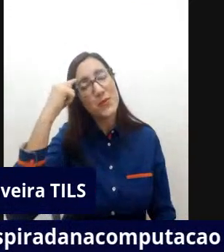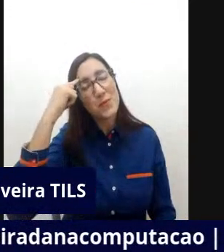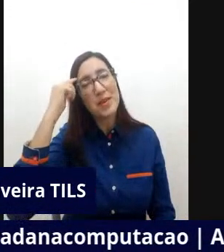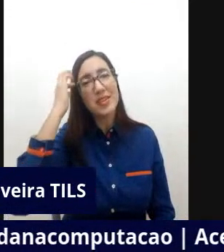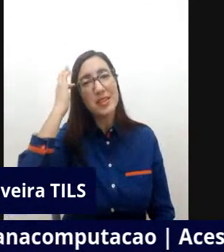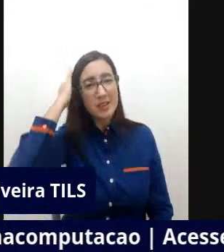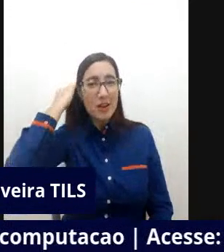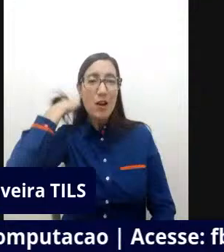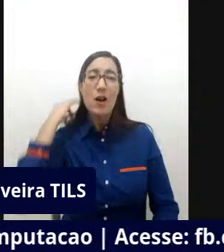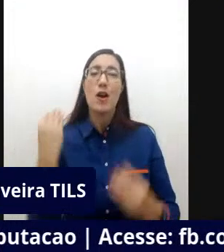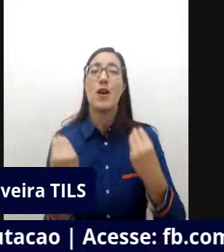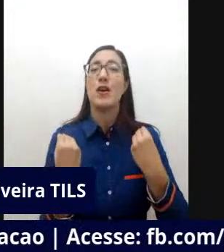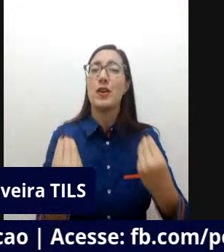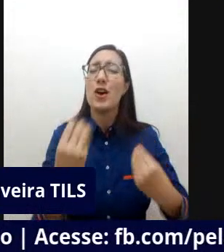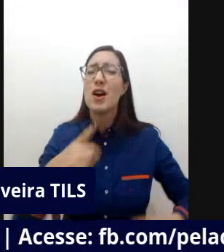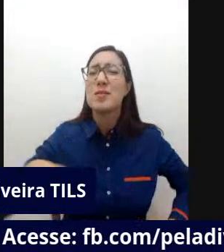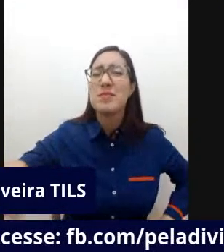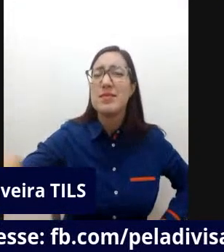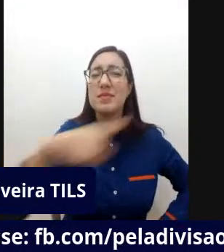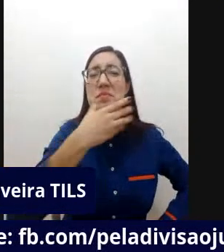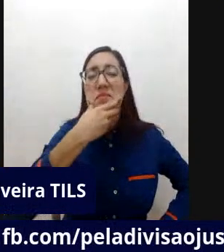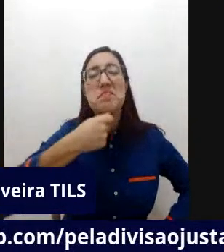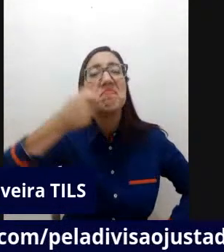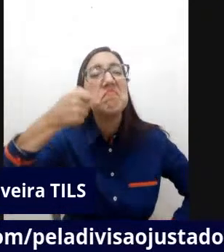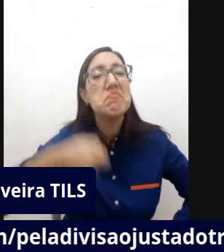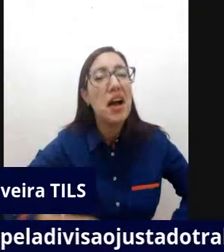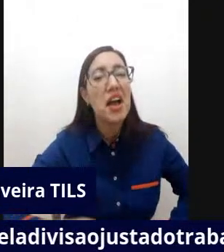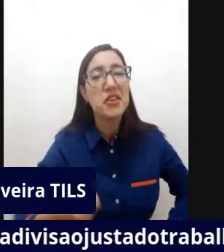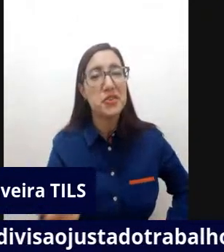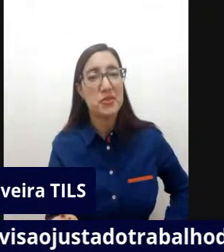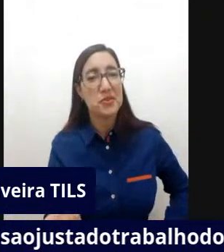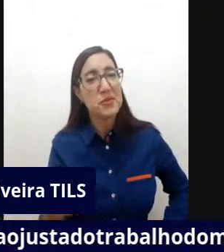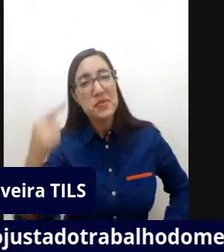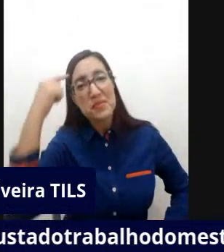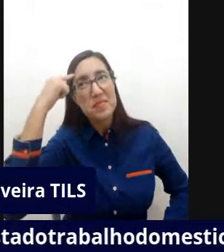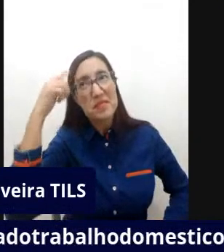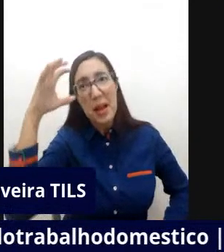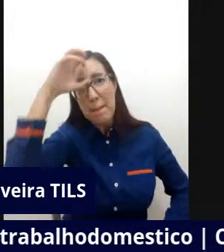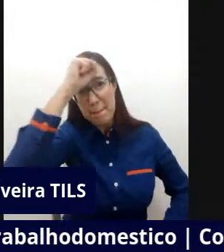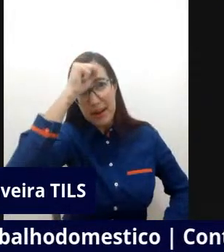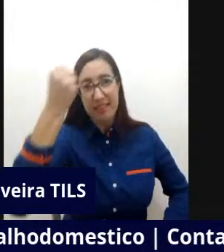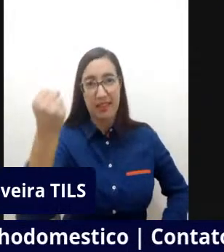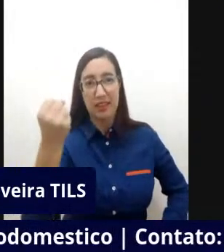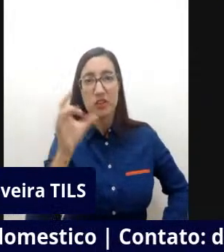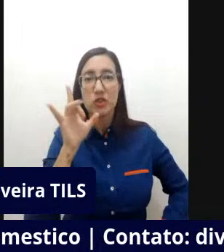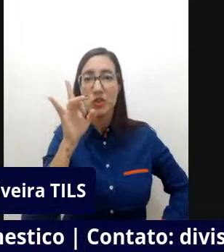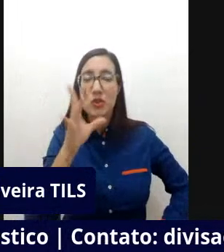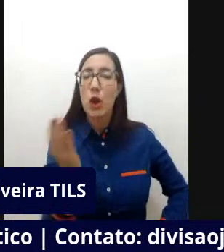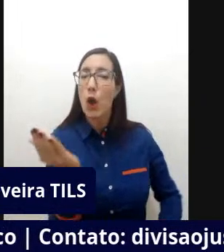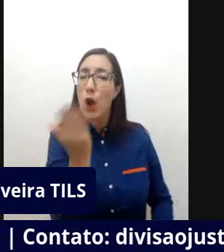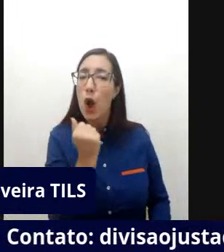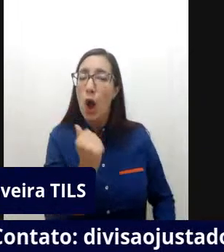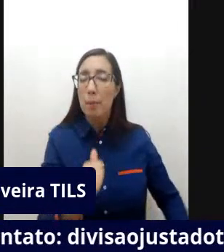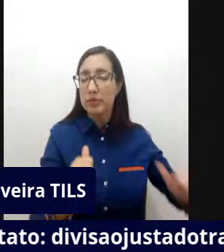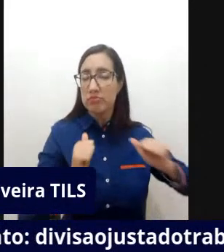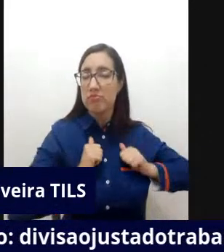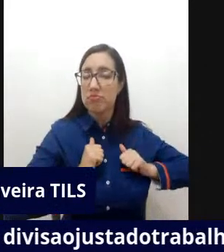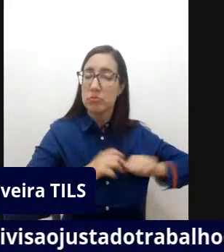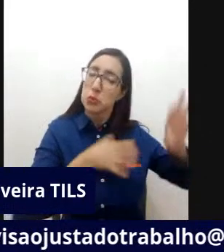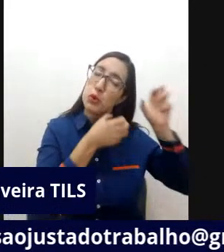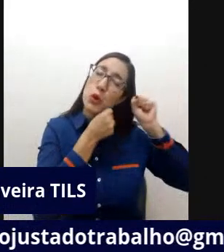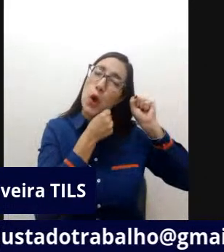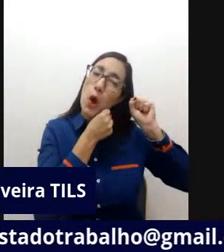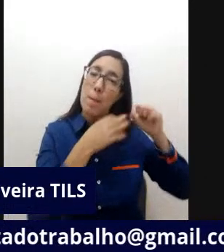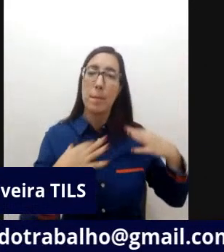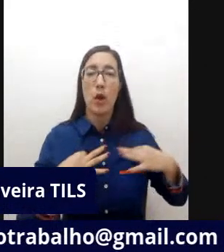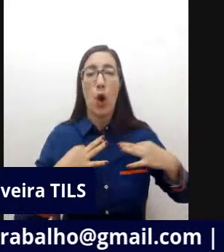vai entender que se come, dorme, usa roupa, por que que não pode também dividir